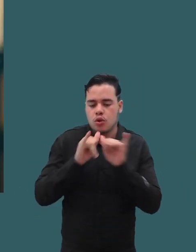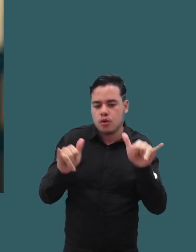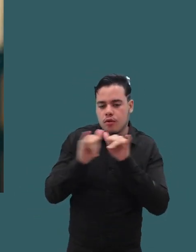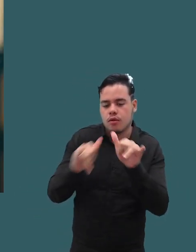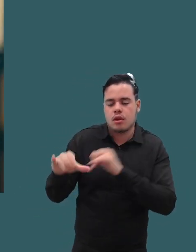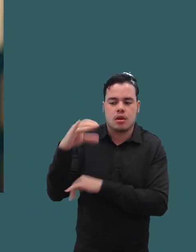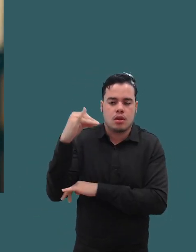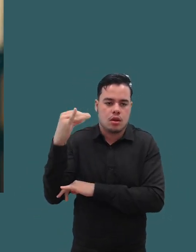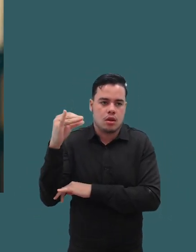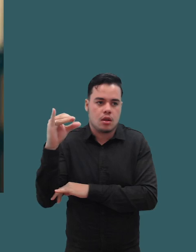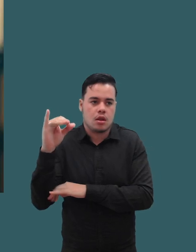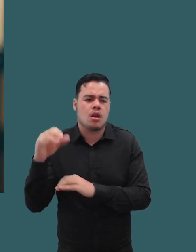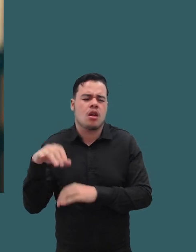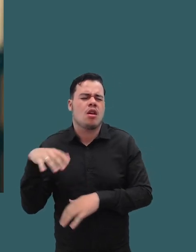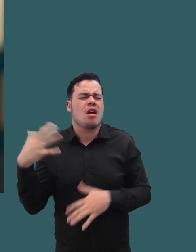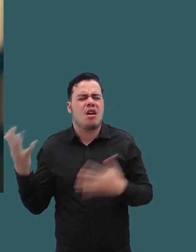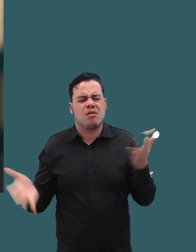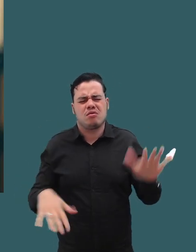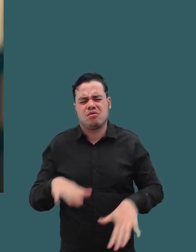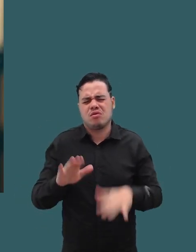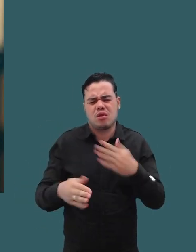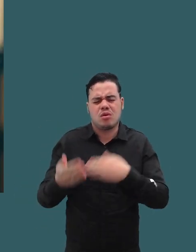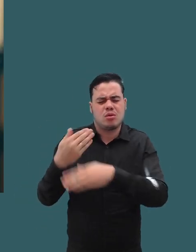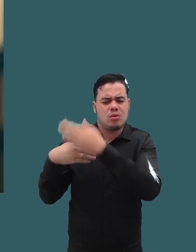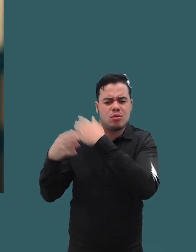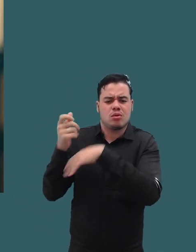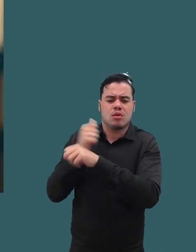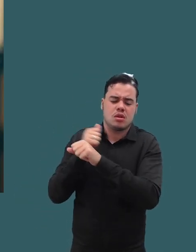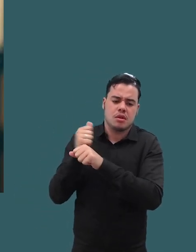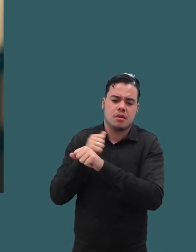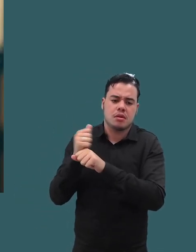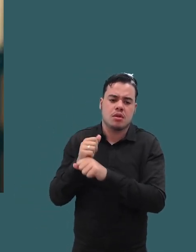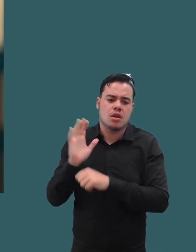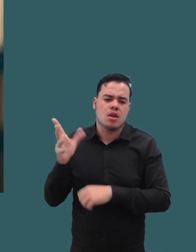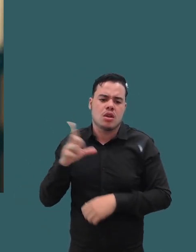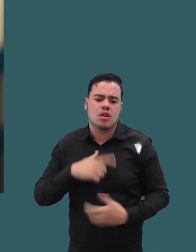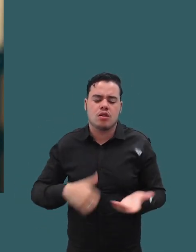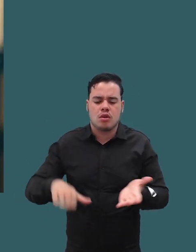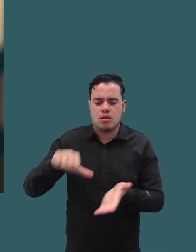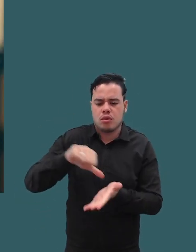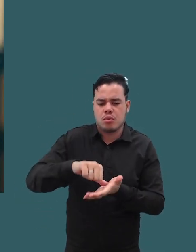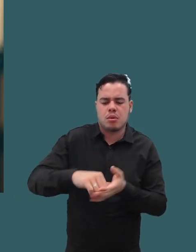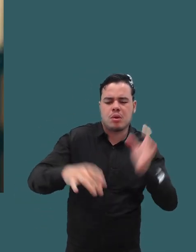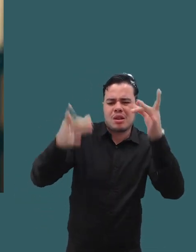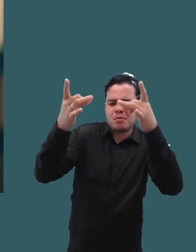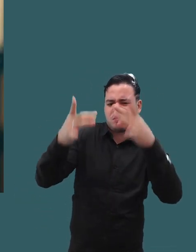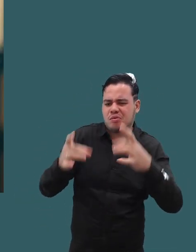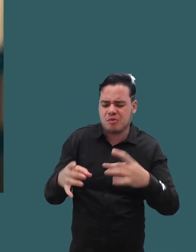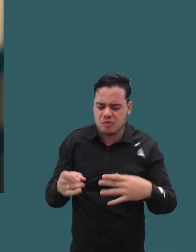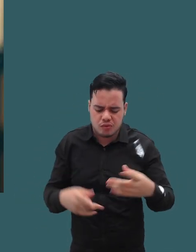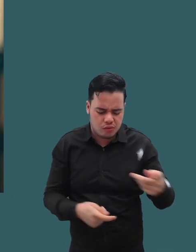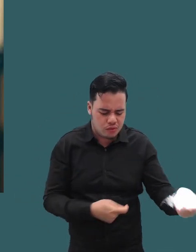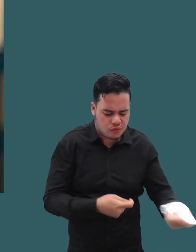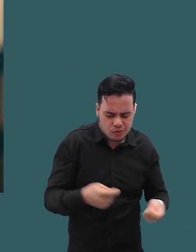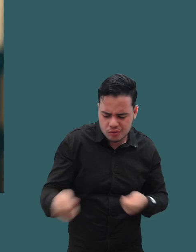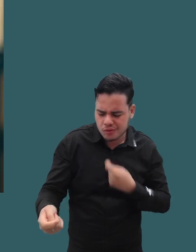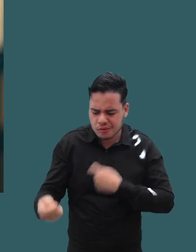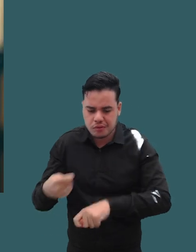Eu, há algum tempo, já há alguns anos, havia feito esse mapeamento junto aos grupos de